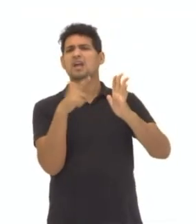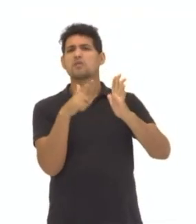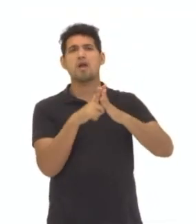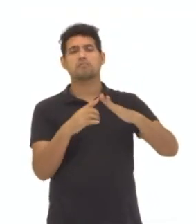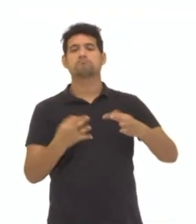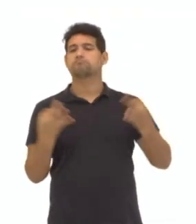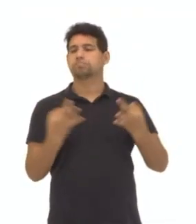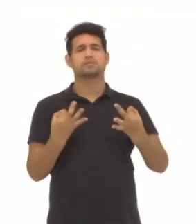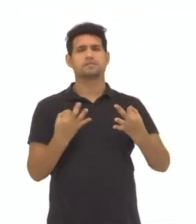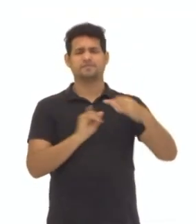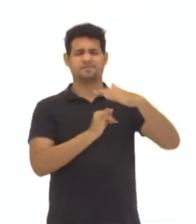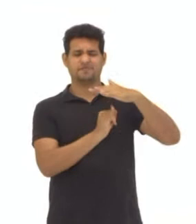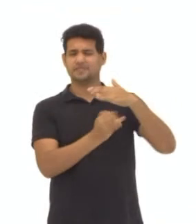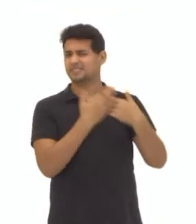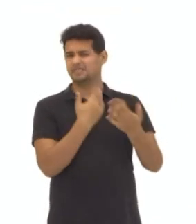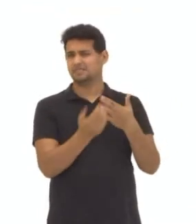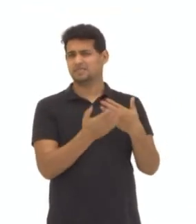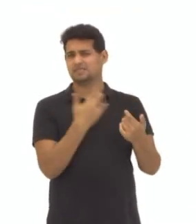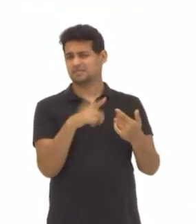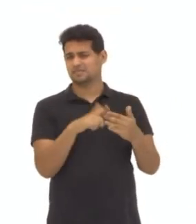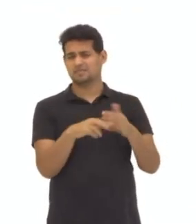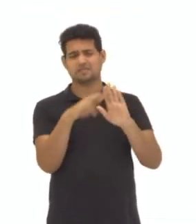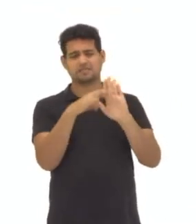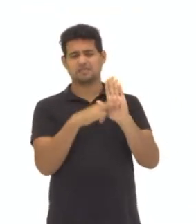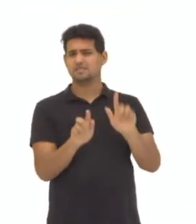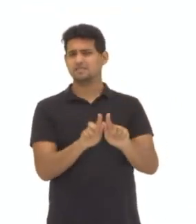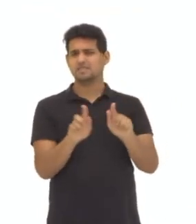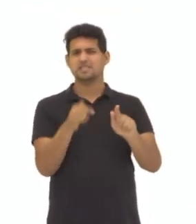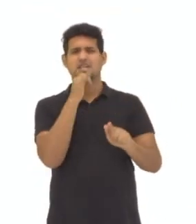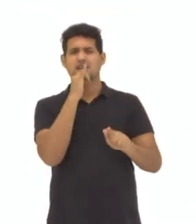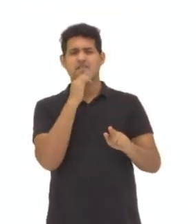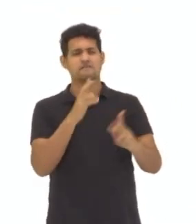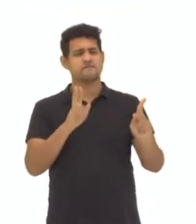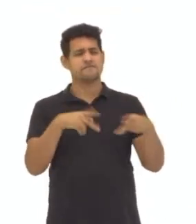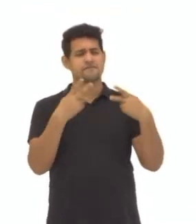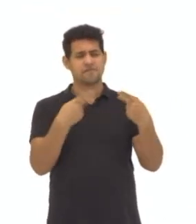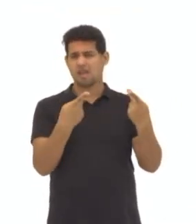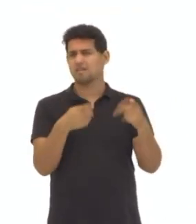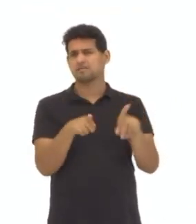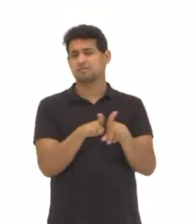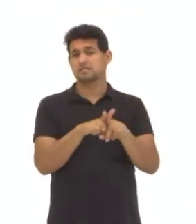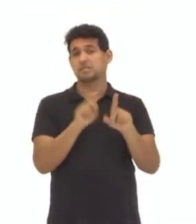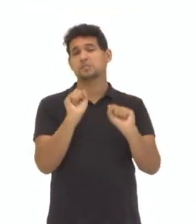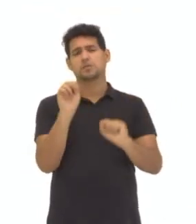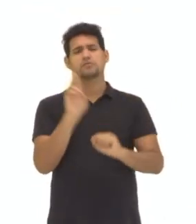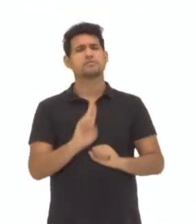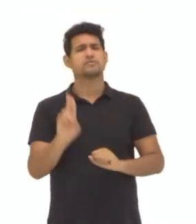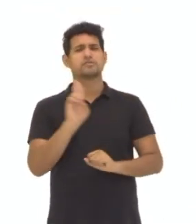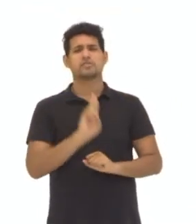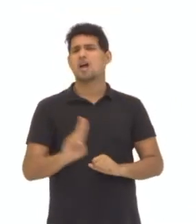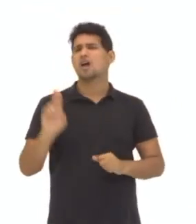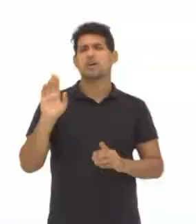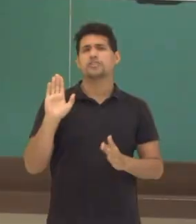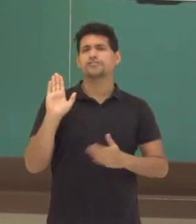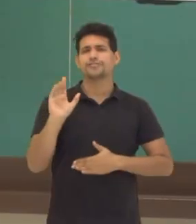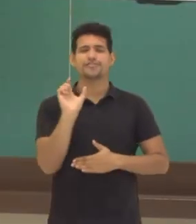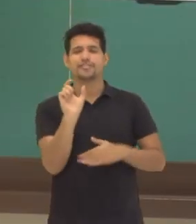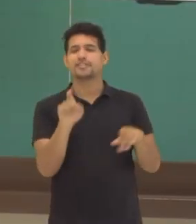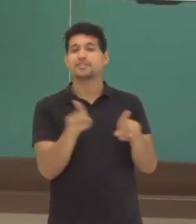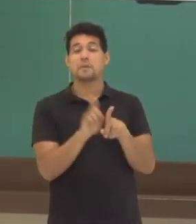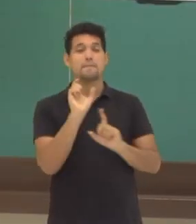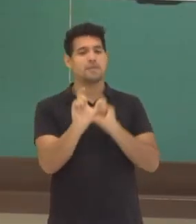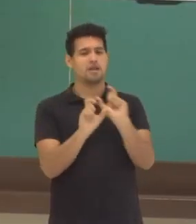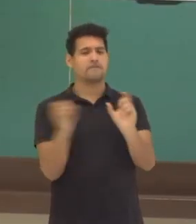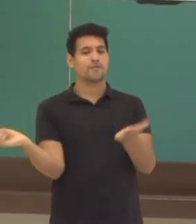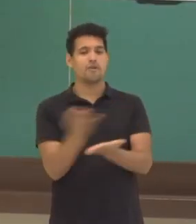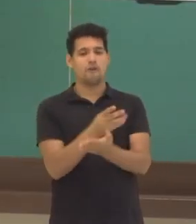aquelas regras gramaticais. Utiliza expressões populares, né? Pode usar gírias, palavras novas,